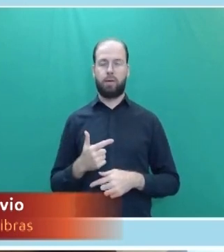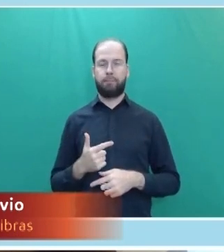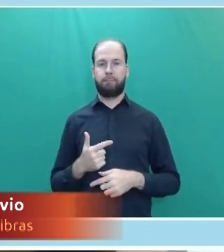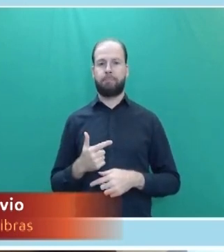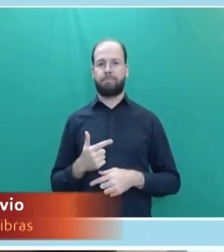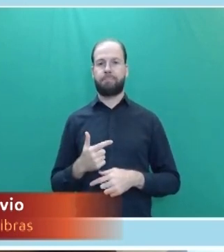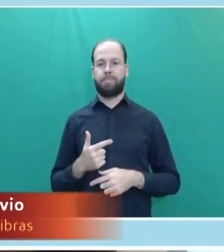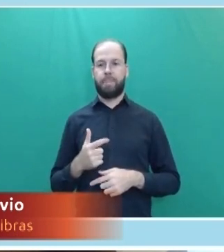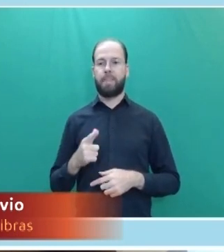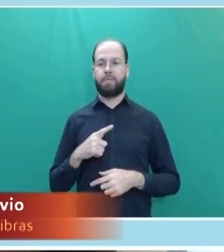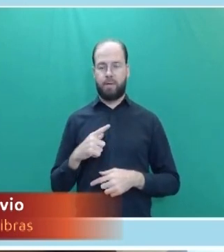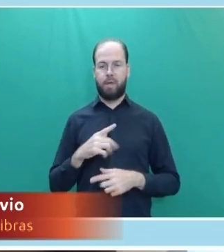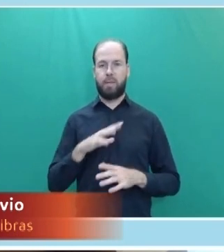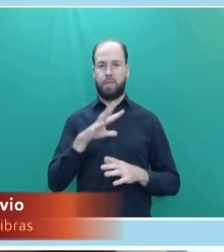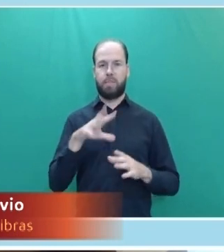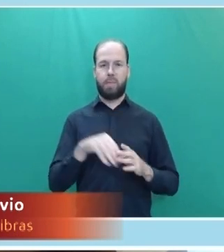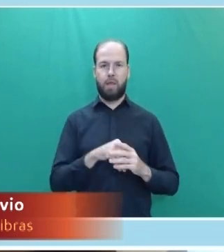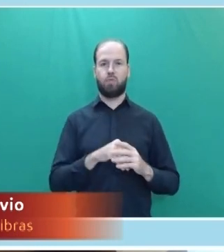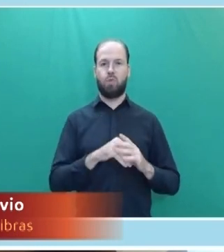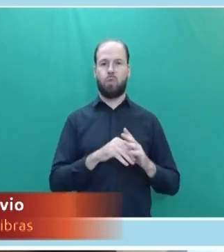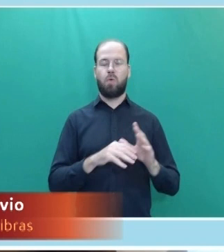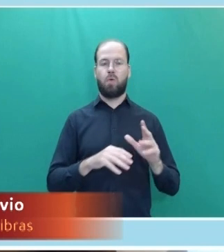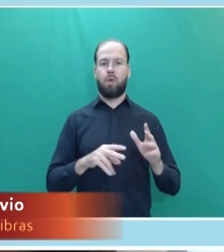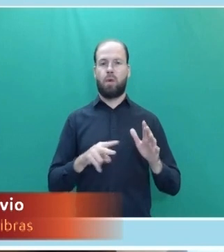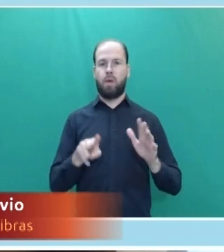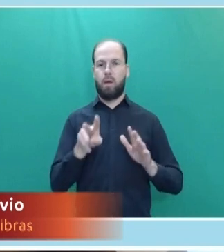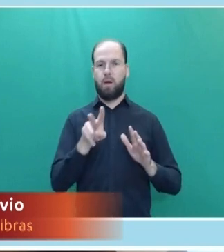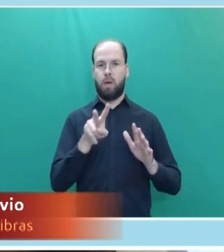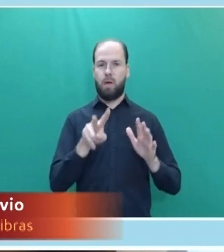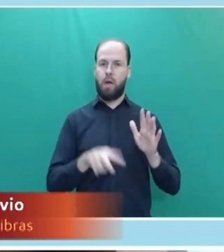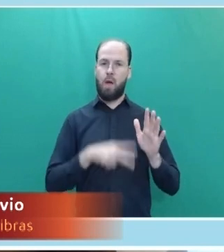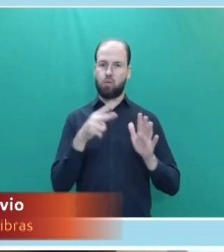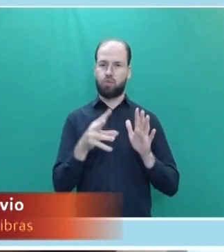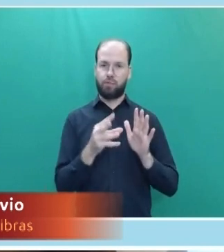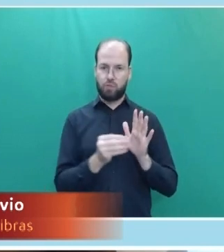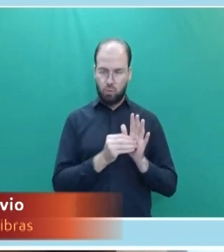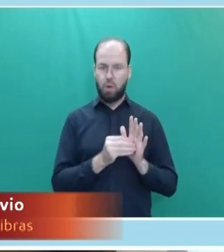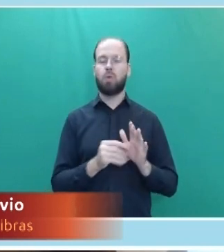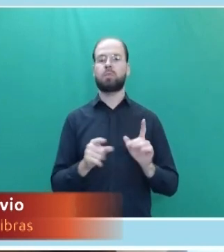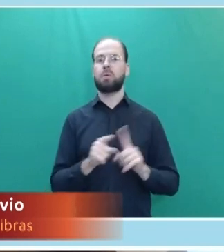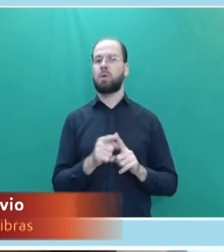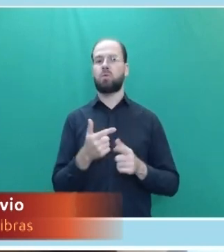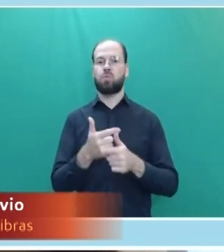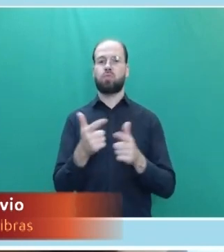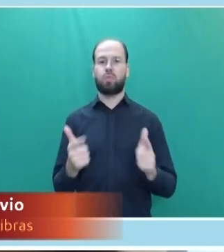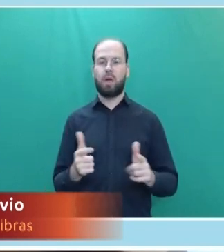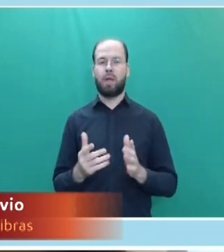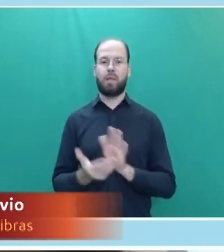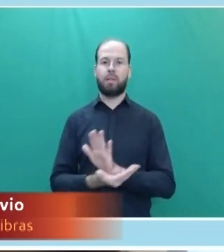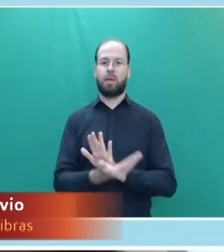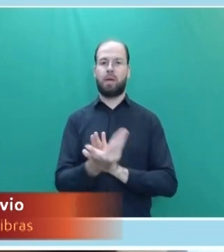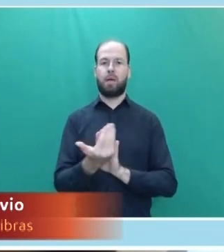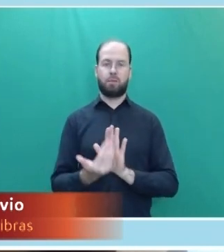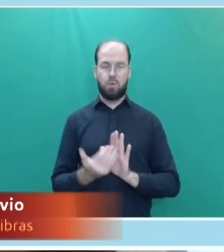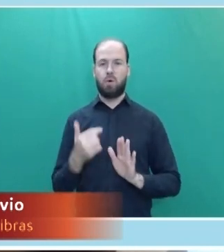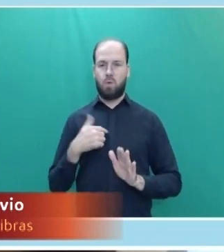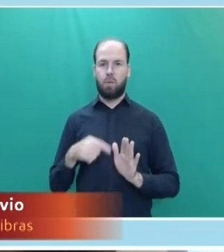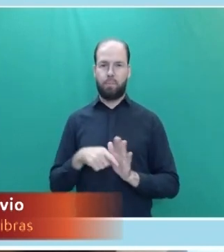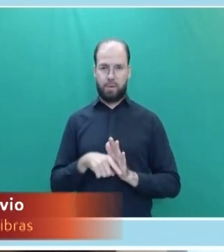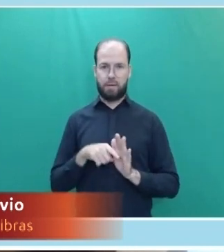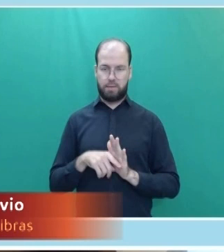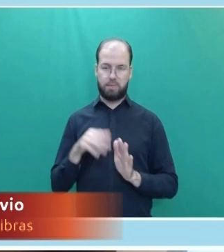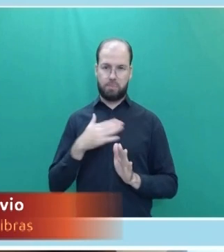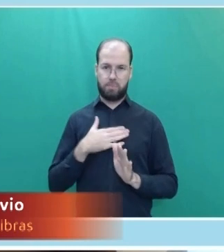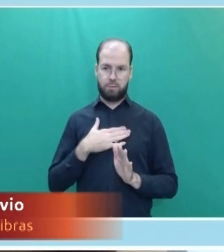dentro do audiovisual, né? A Ancine, por exemplo, ela não faz nenhum tipo de recolhimento de dado, né? Eu pesquiso isso na minha